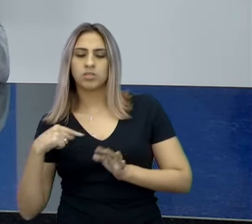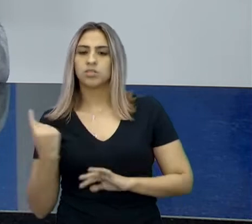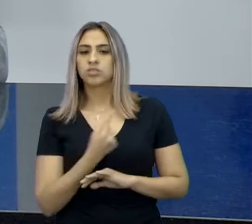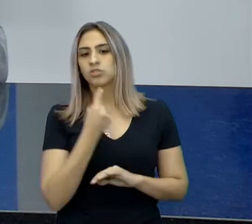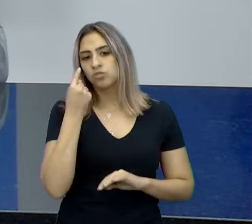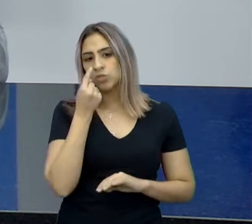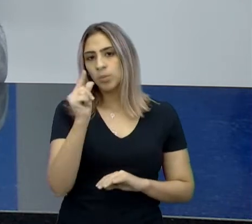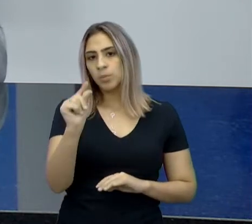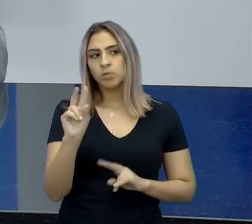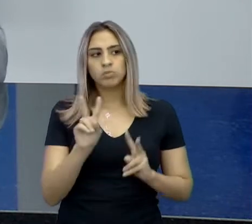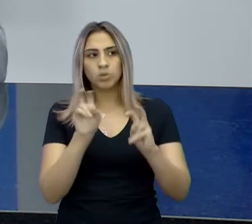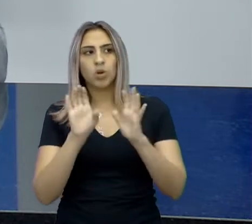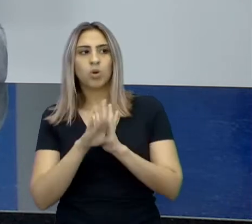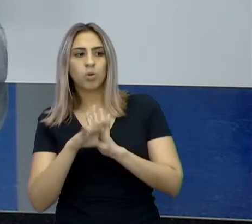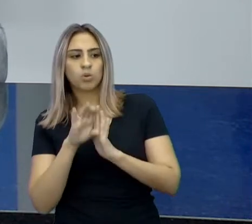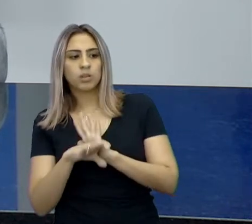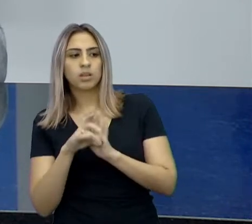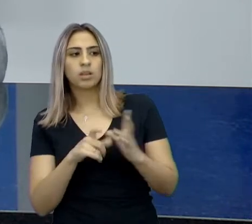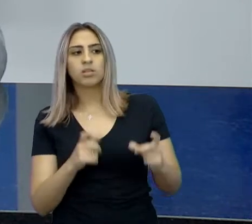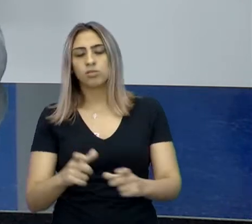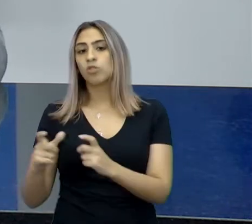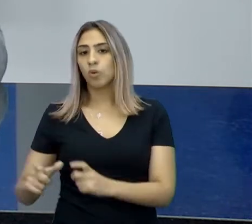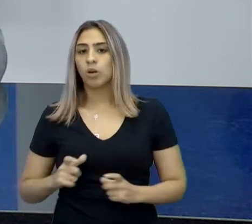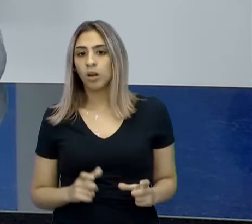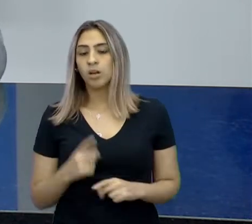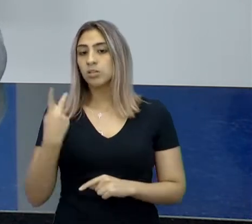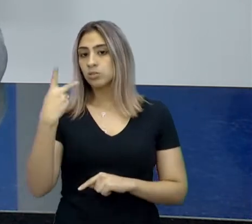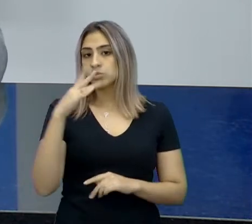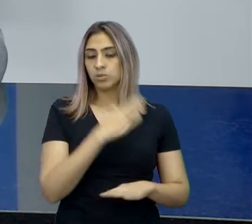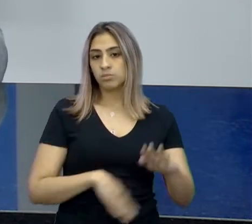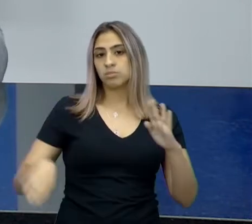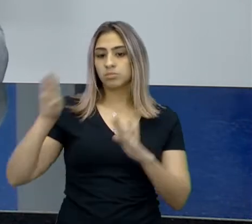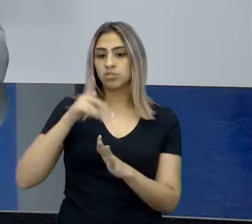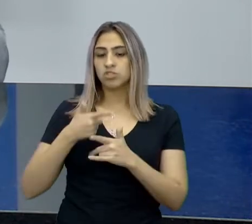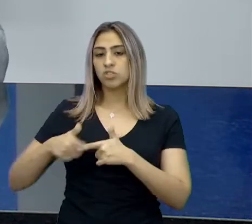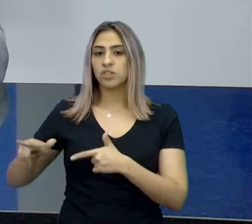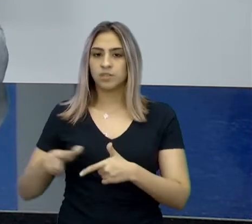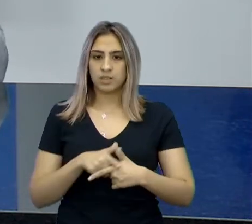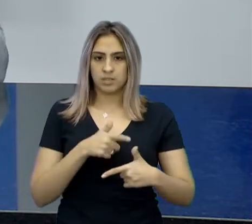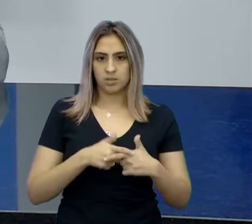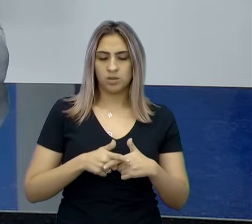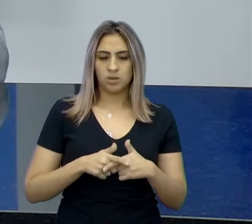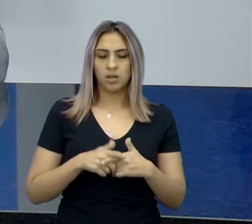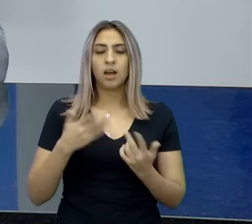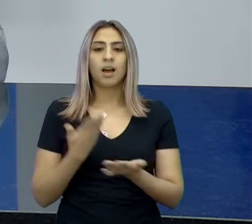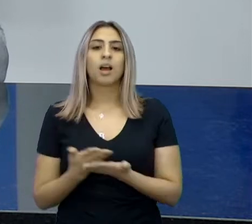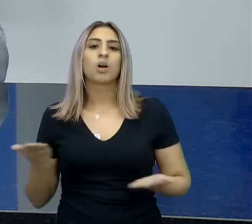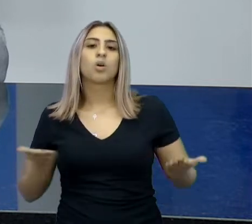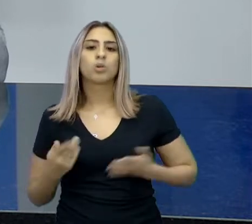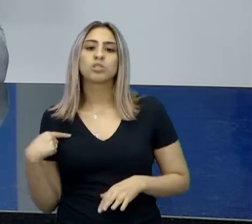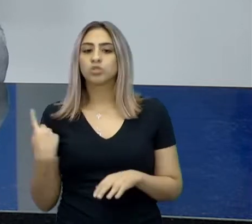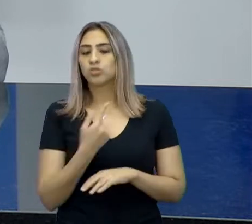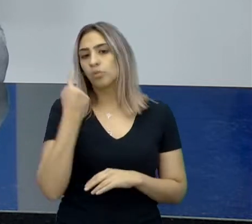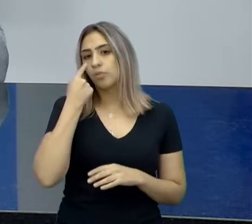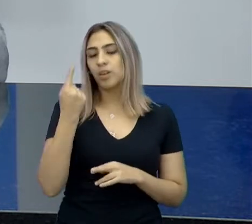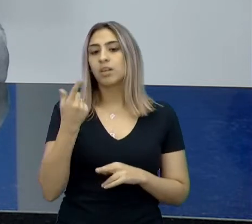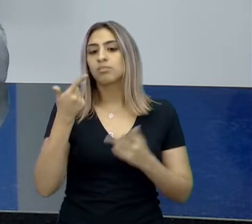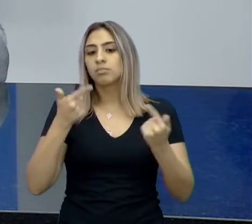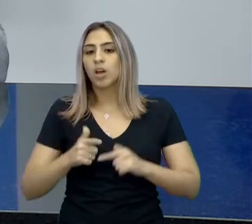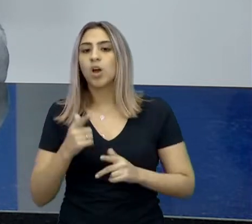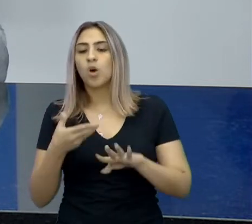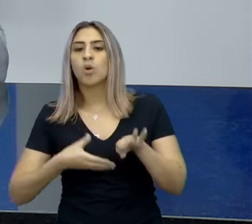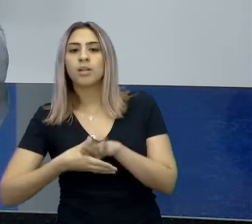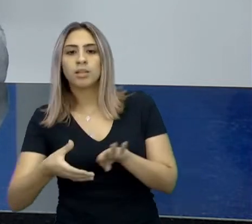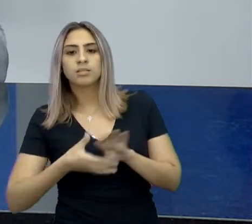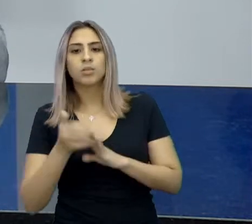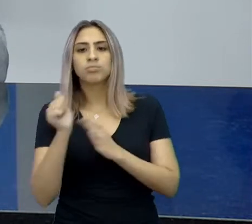viu um pouquinho sobre o conceito de território, e as suas subdivisões. E na aula de hoje a gente vai rever as